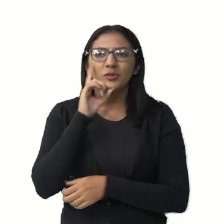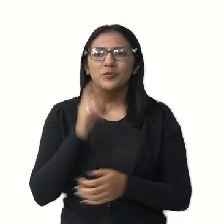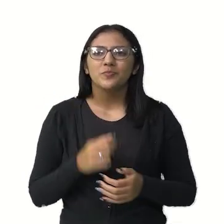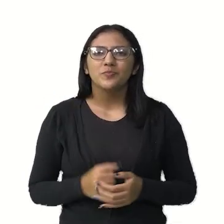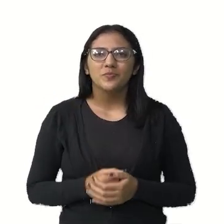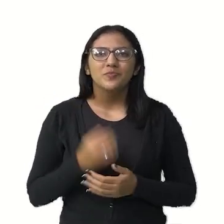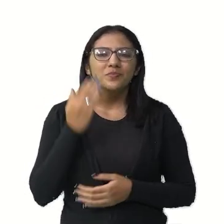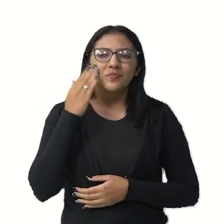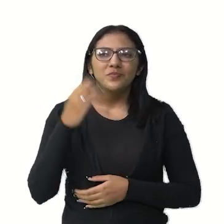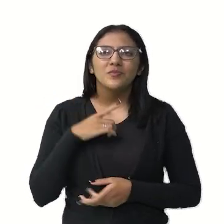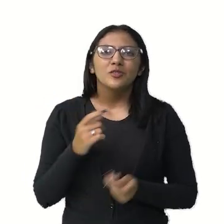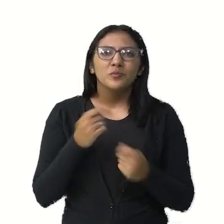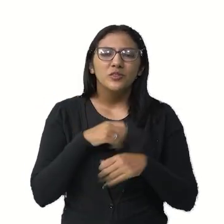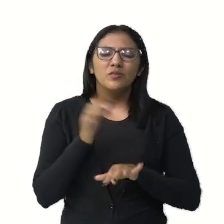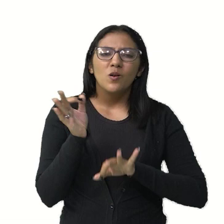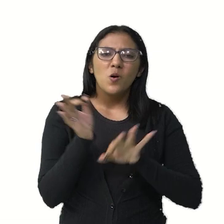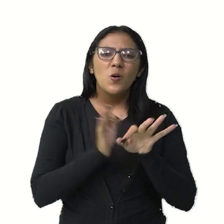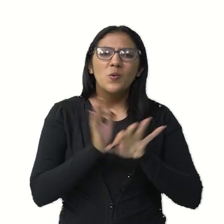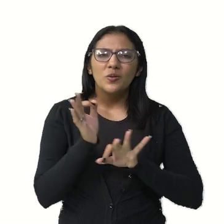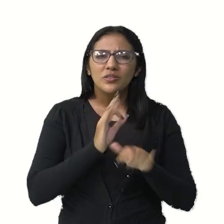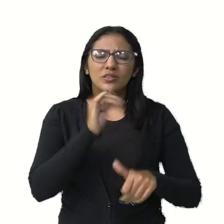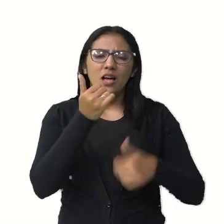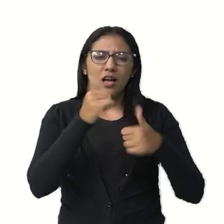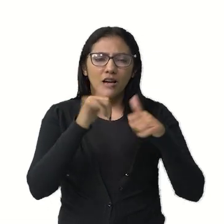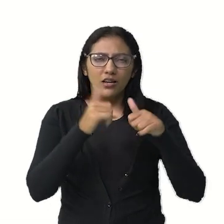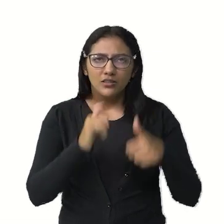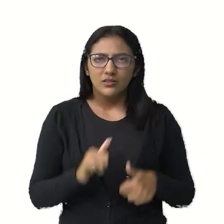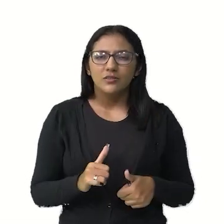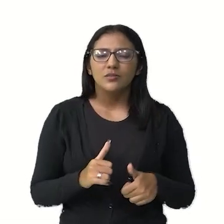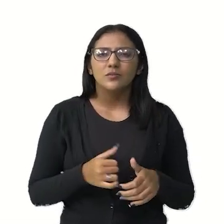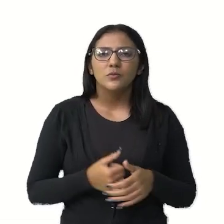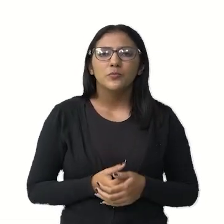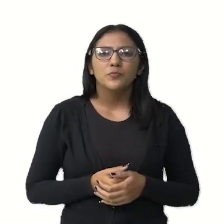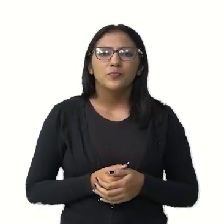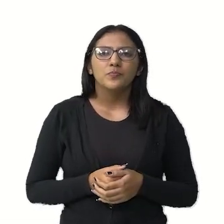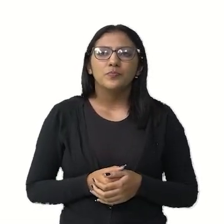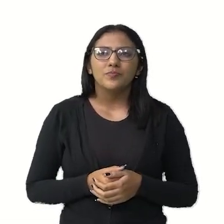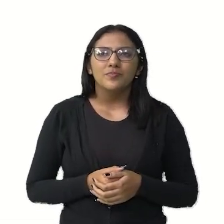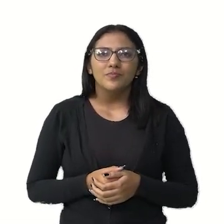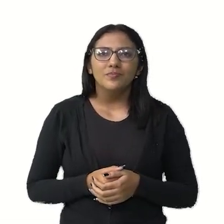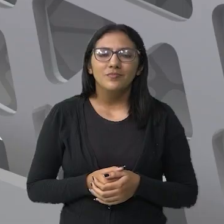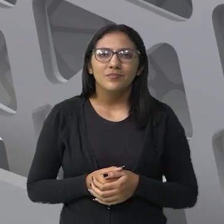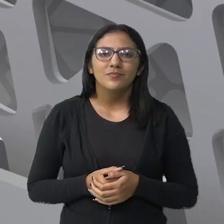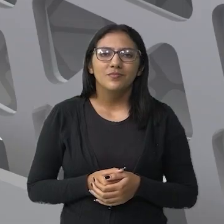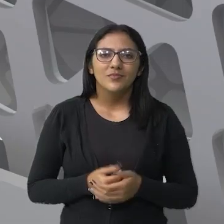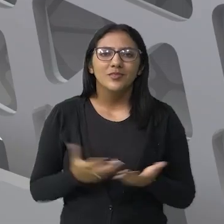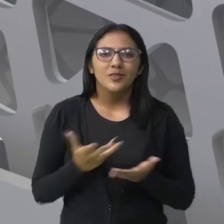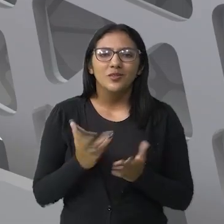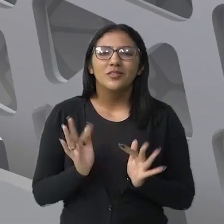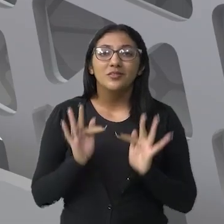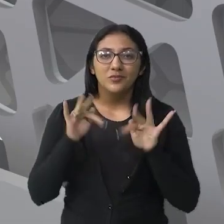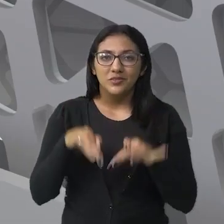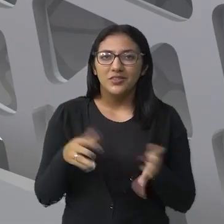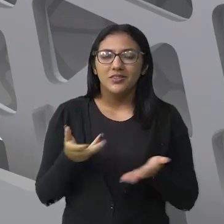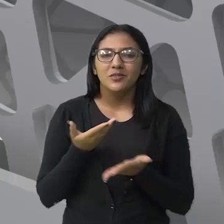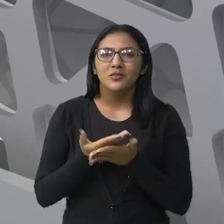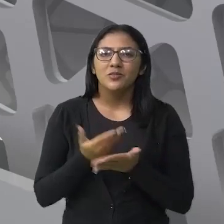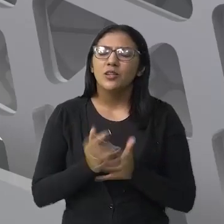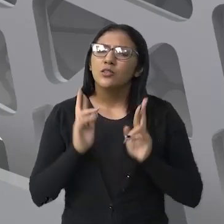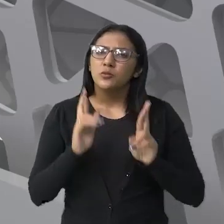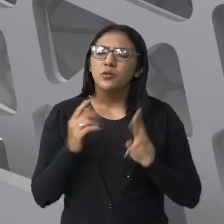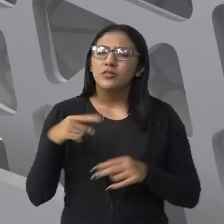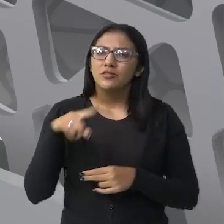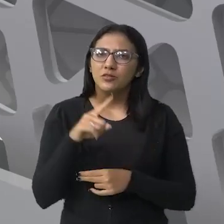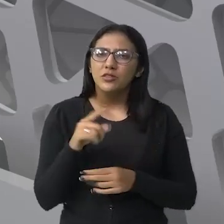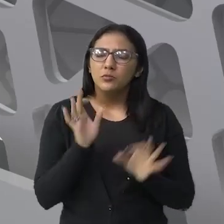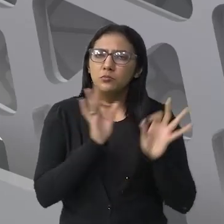forma então que a gente faz a nossa análise, tá bom? A gente chegou então ao fim de mais uma aula. Eu espero que você